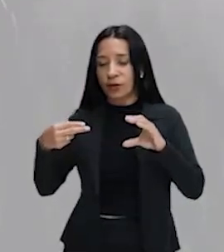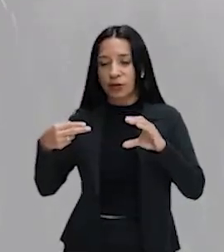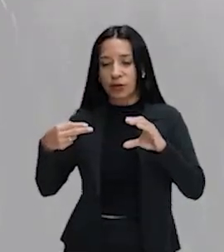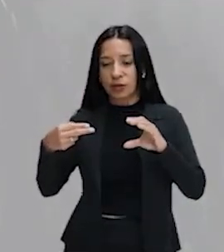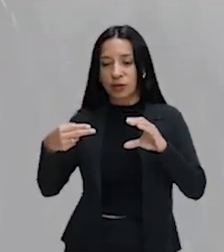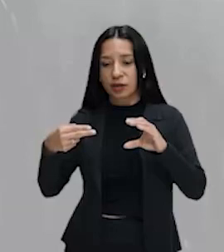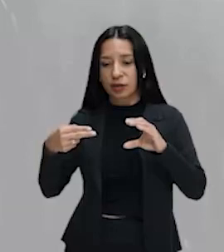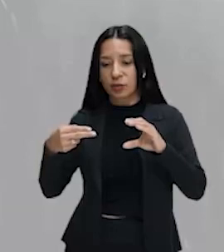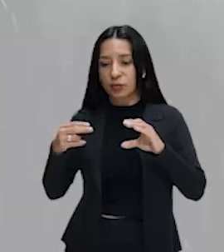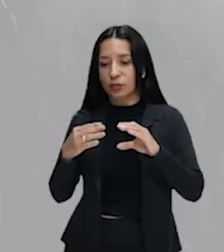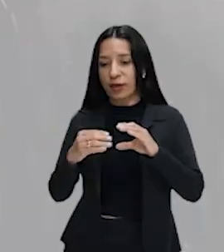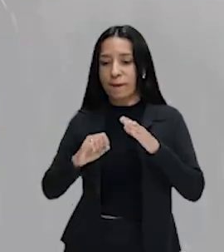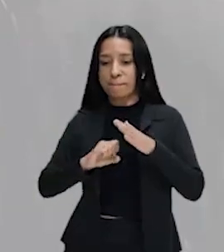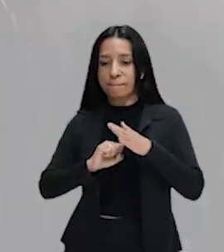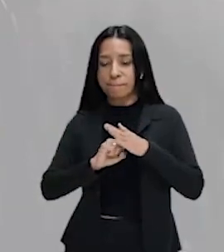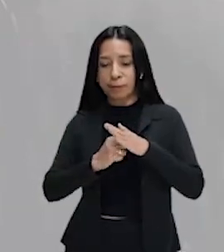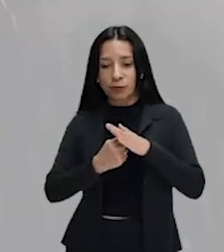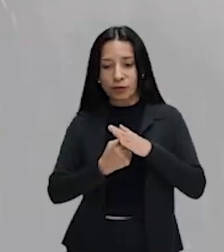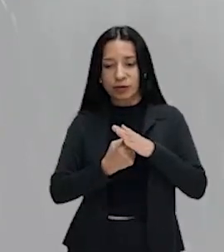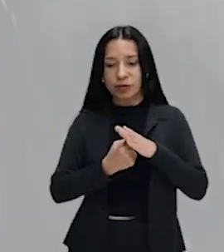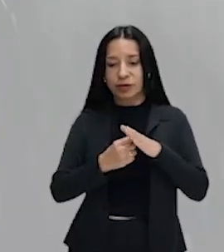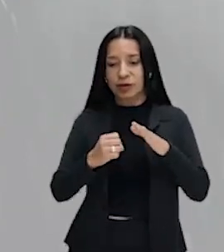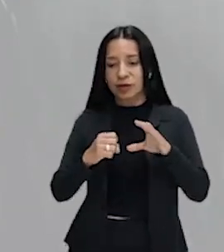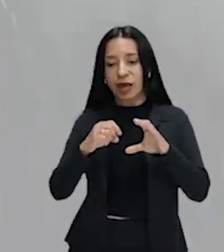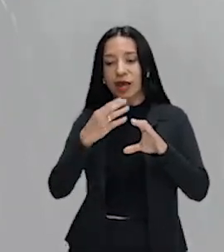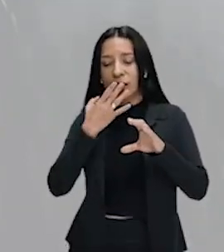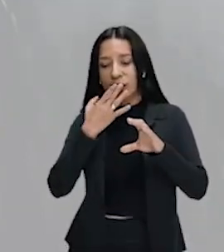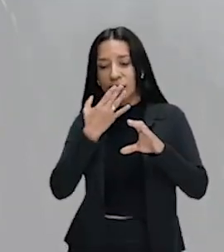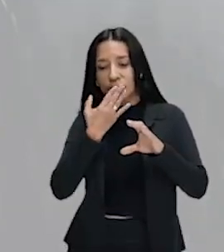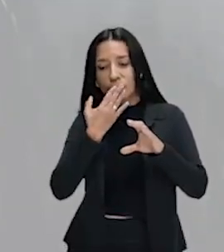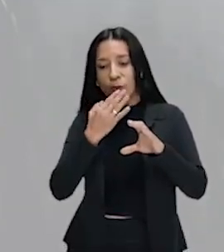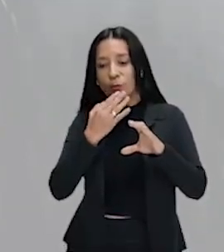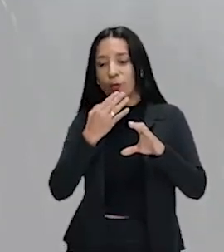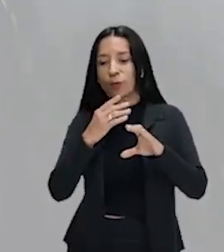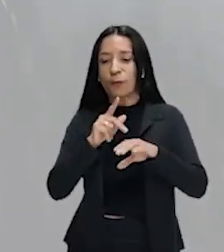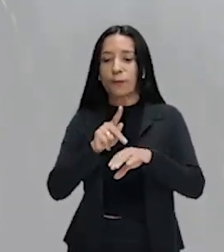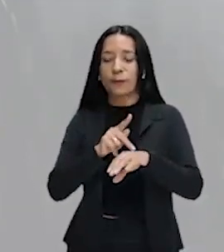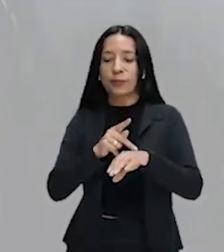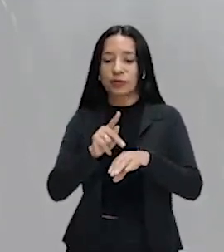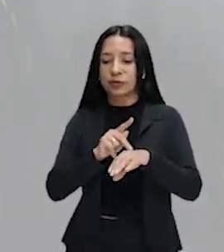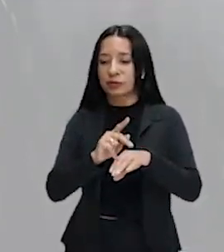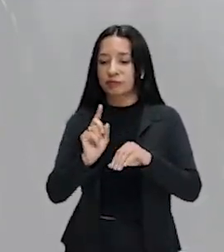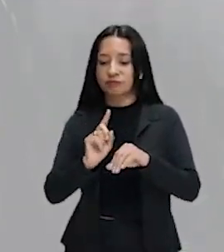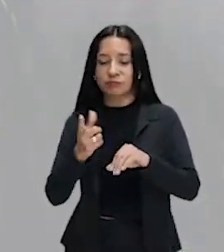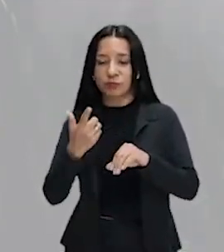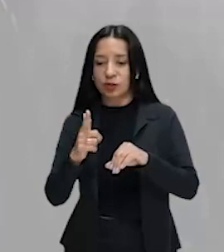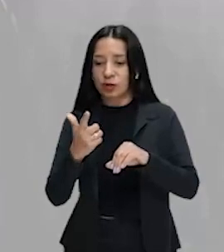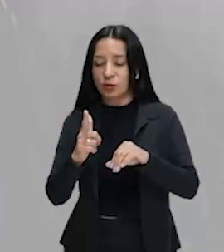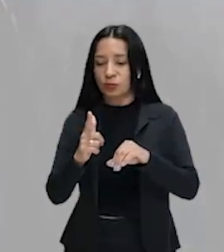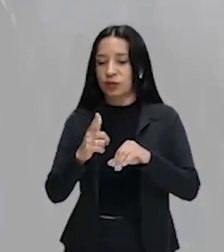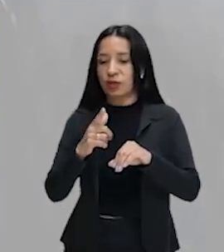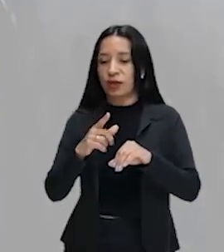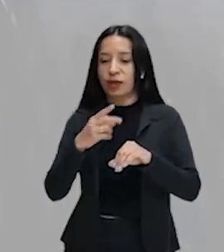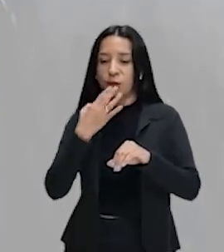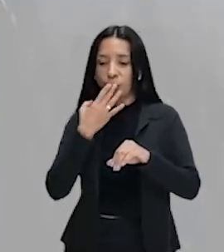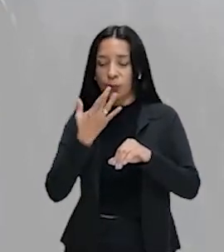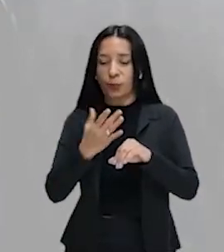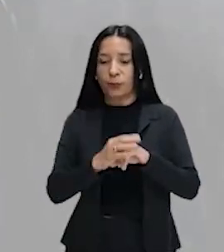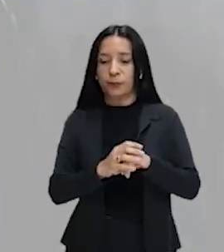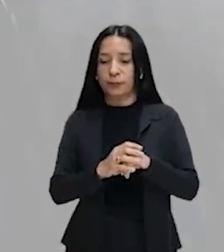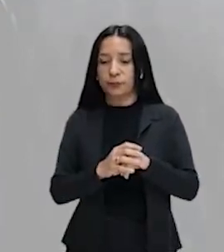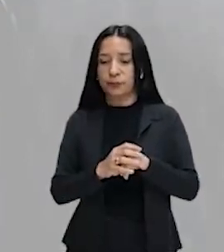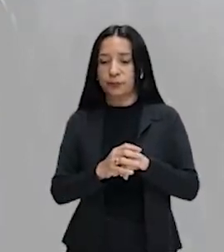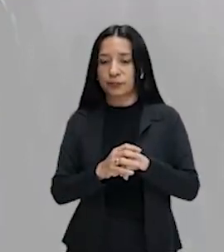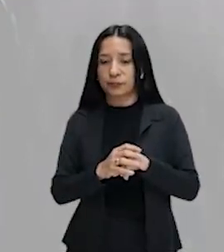ó, Ezinho não deposita pigmento. Então, diante dessas informações, a gente